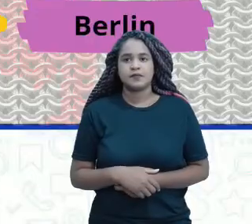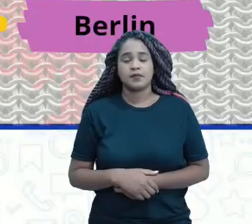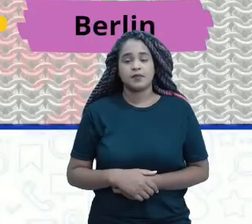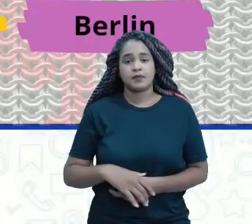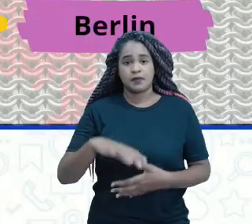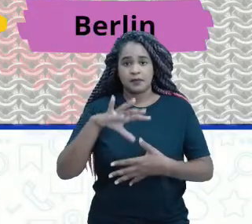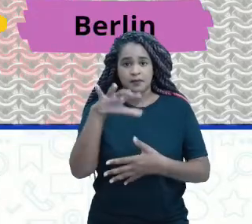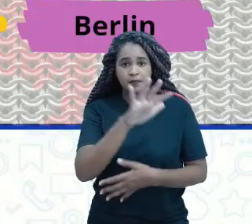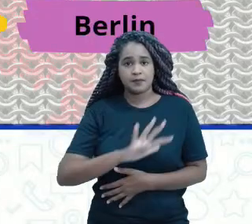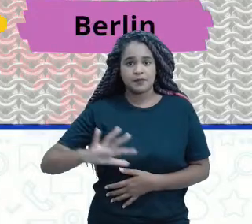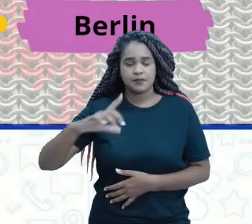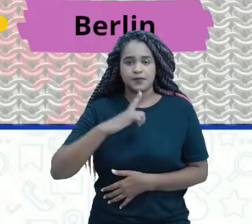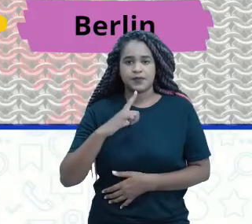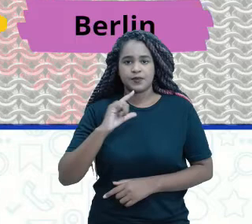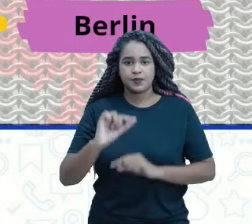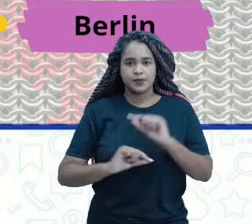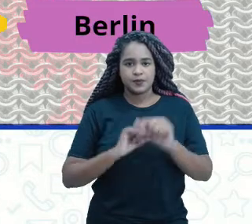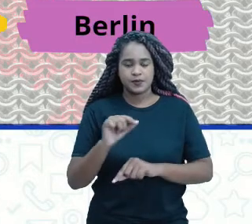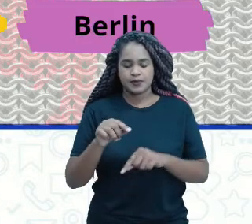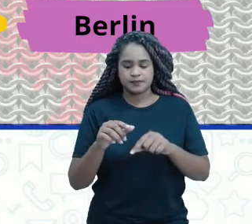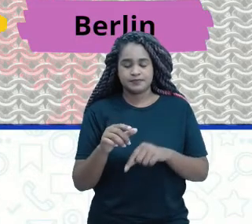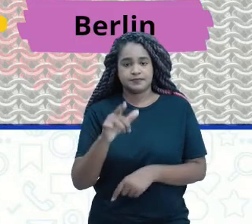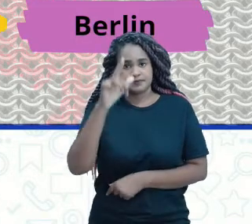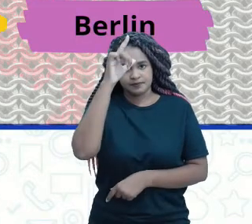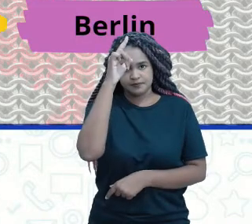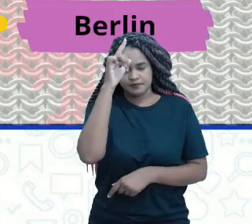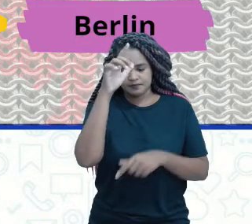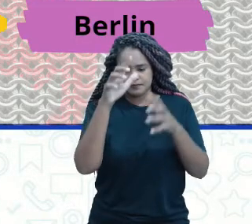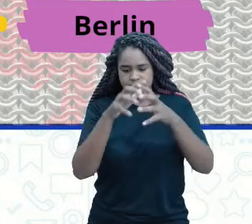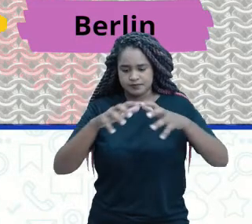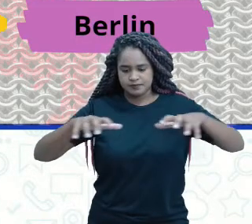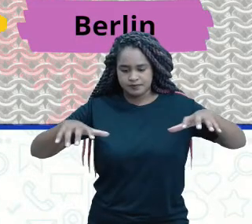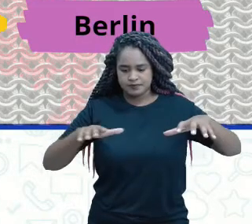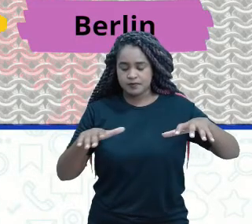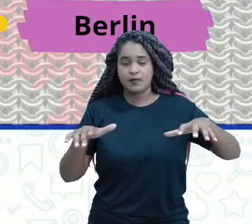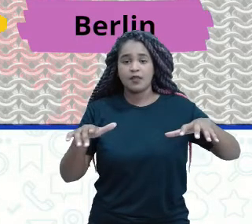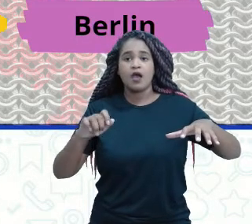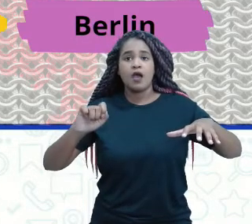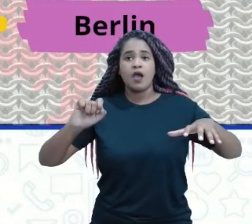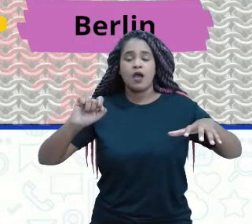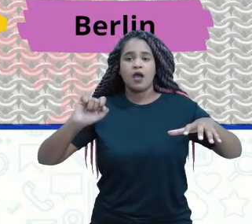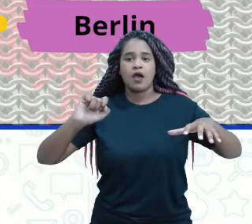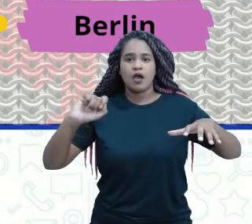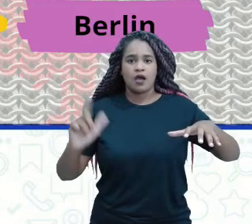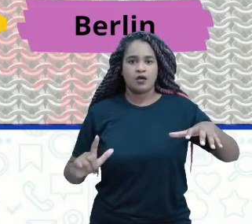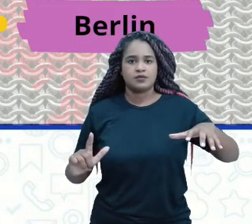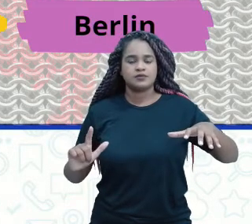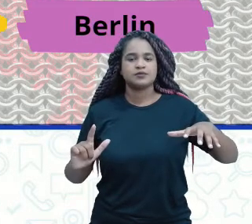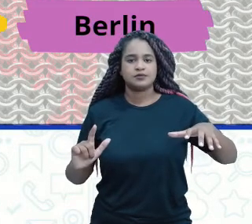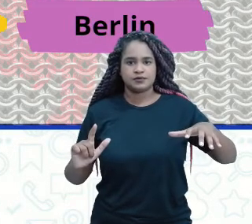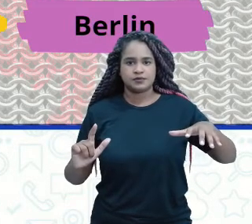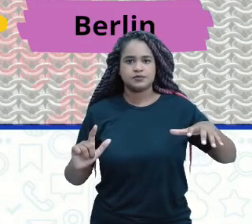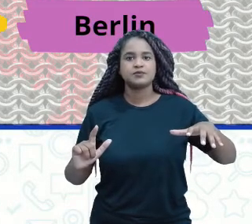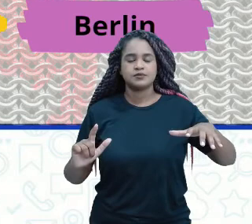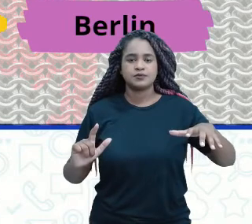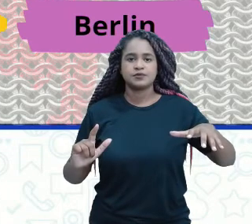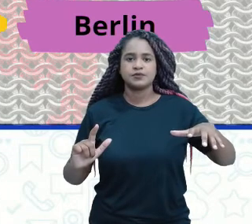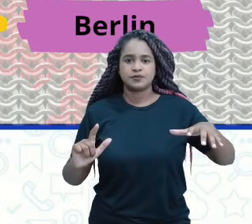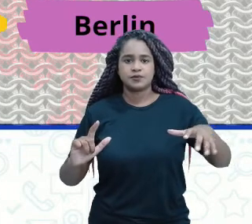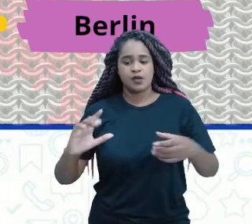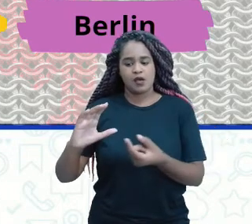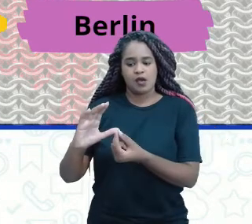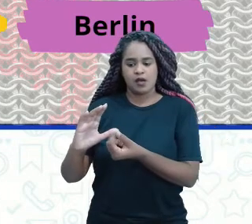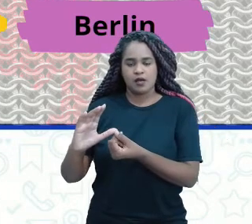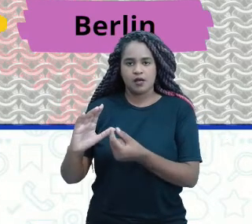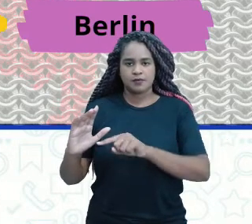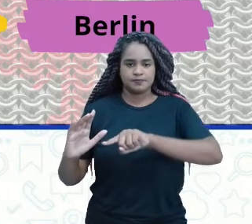duas Alemanhas, né? Então em vermelho a Alemanha Oriental socialista e em azul a Alemanha Ocidental capitalista. Aquele pontinho